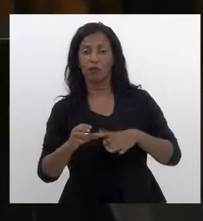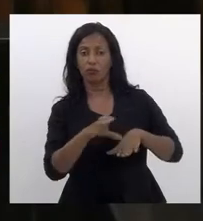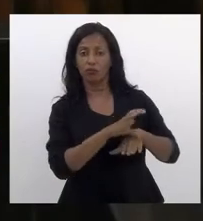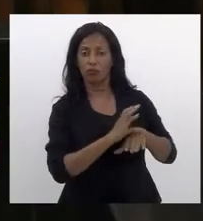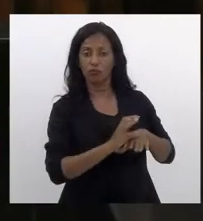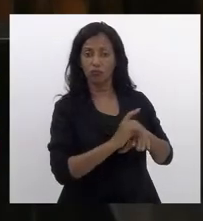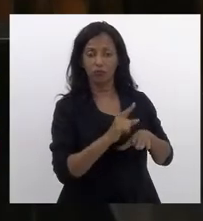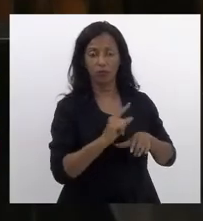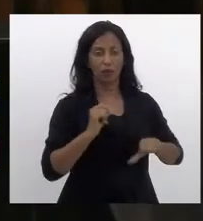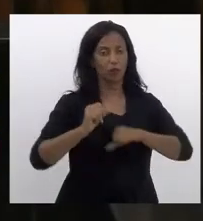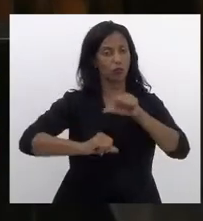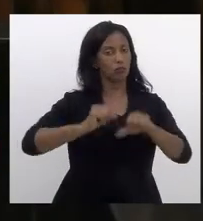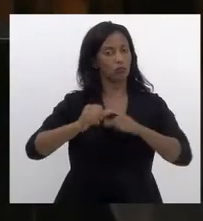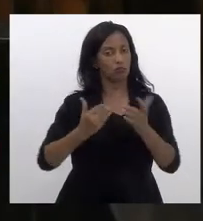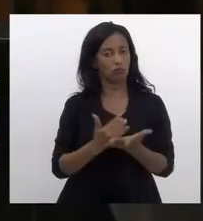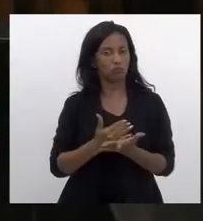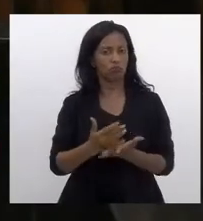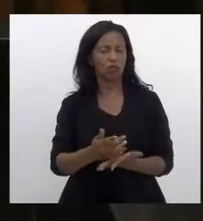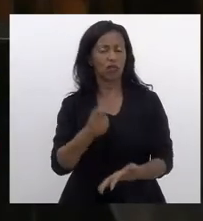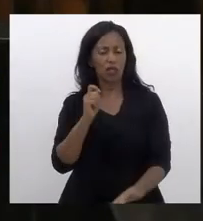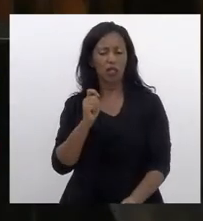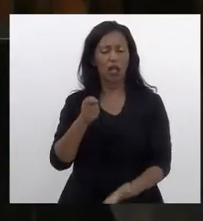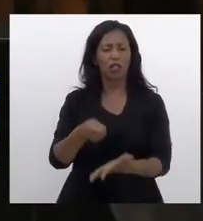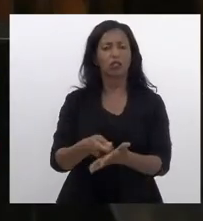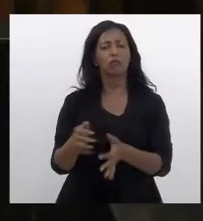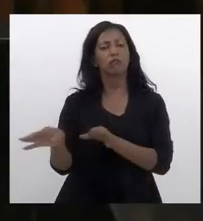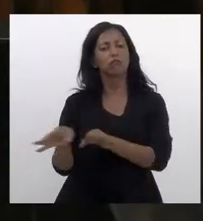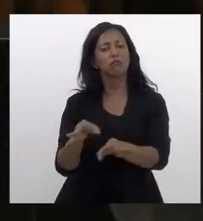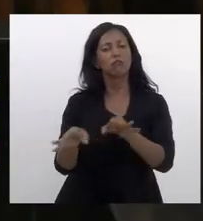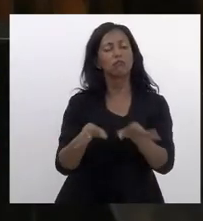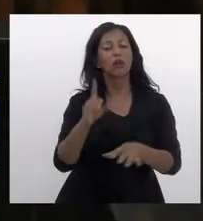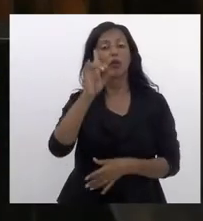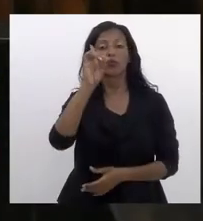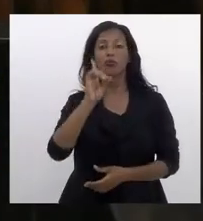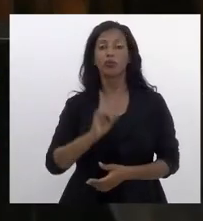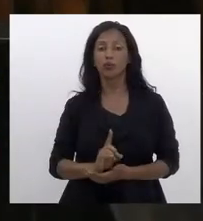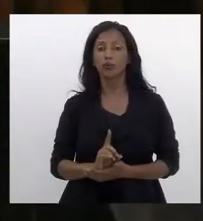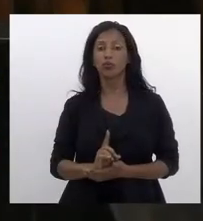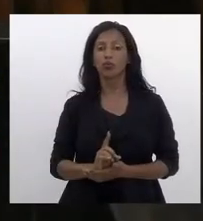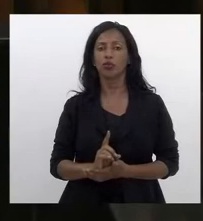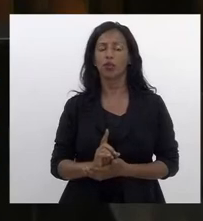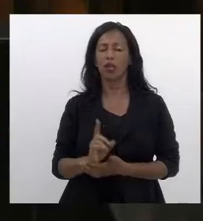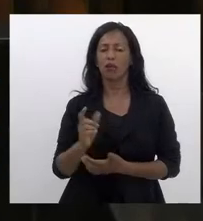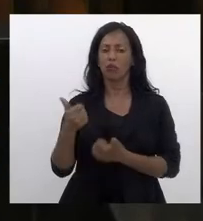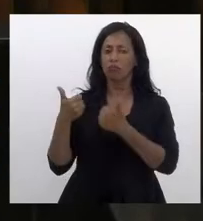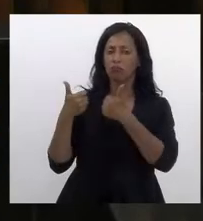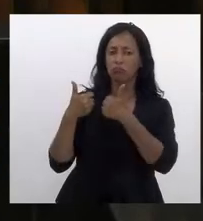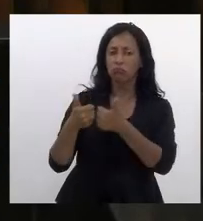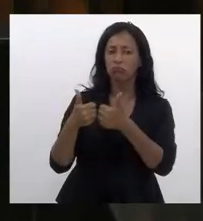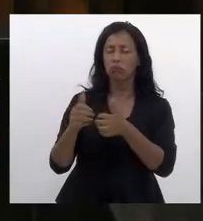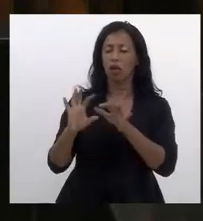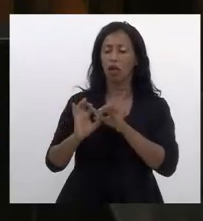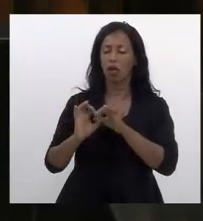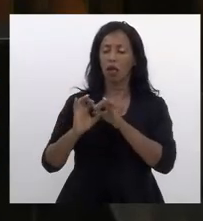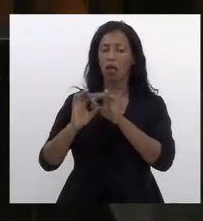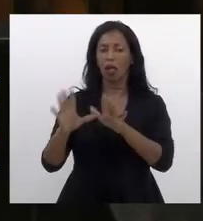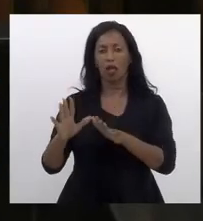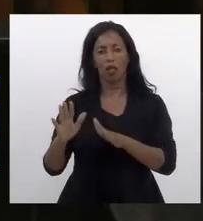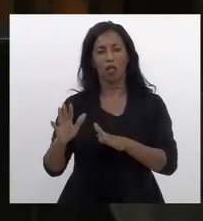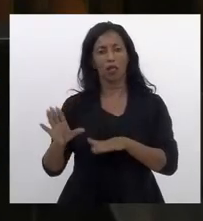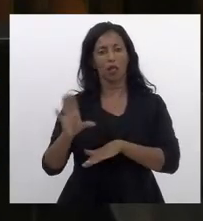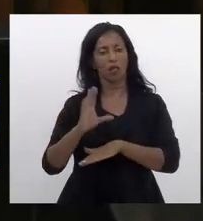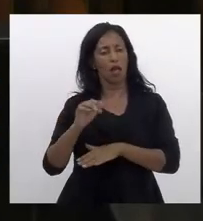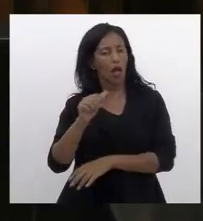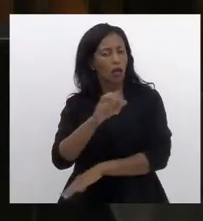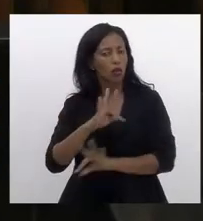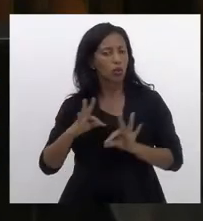mudança inicial e garantisse, dessa forma, o direito ao passe livre para os estudantes do subsequente. Essa lei